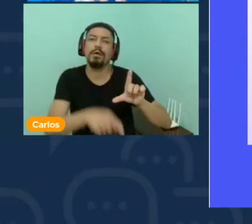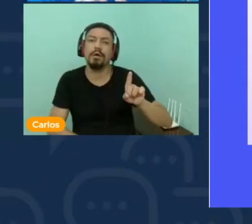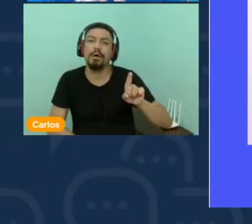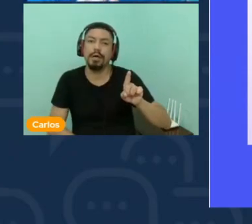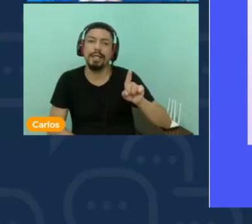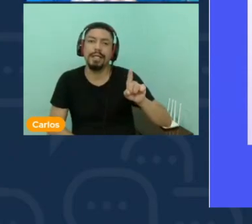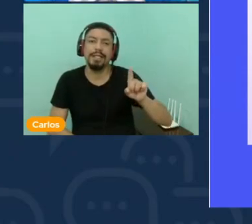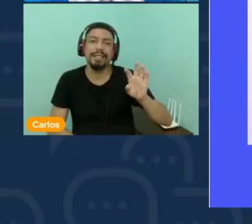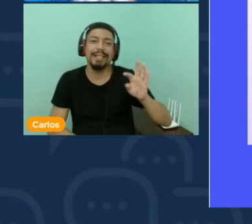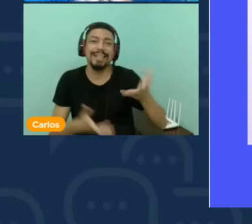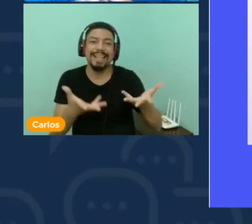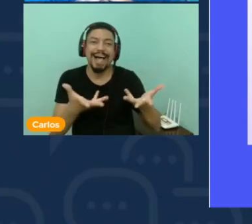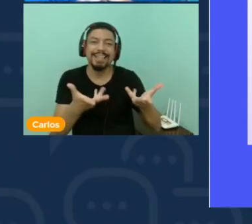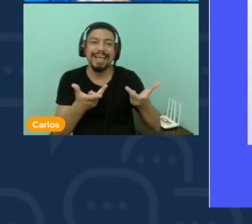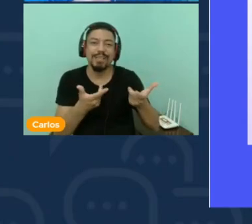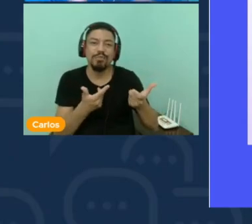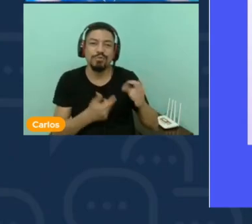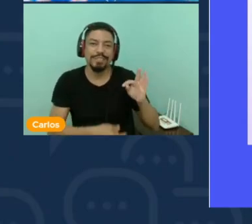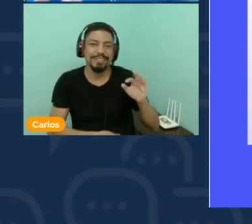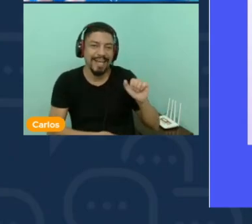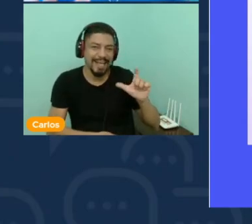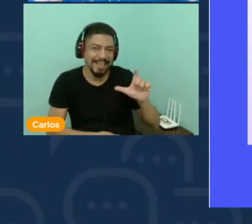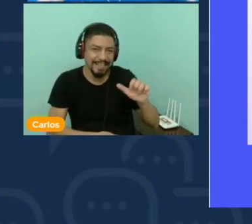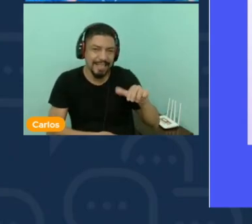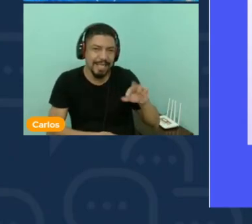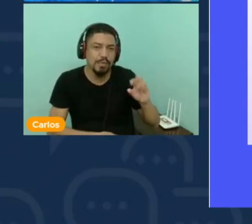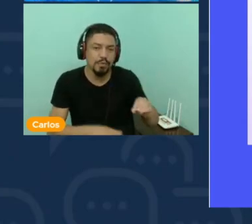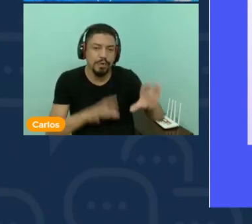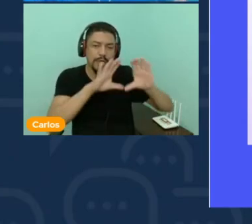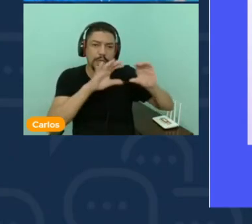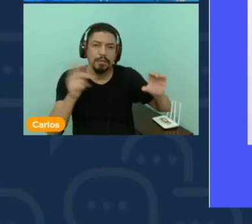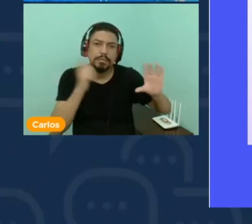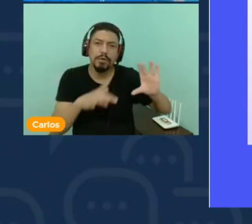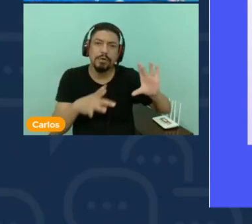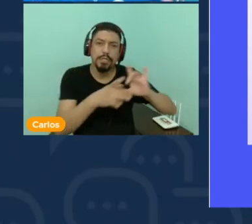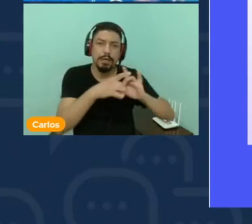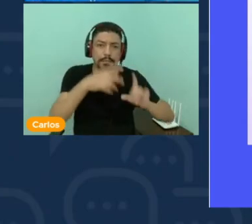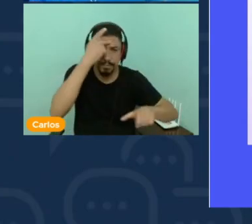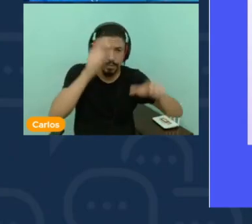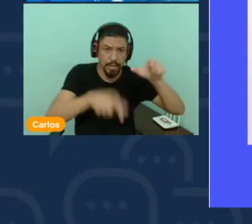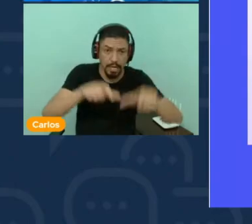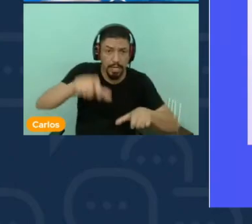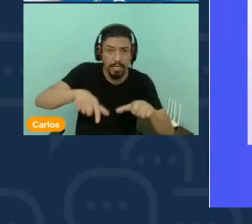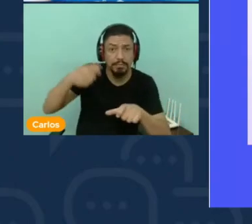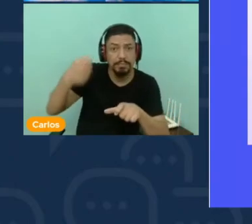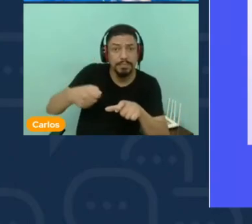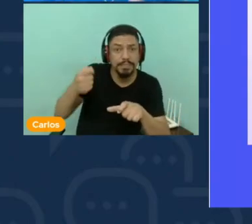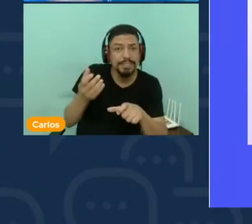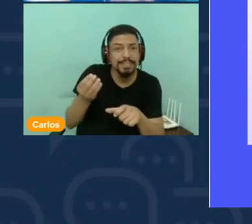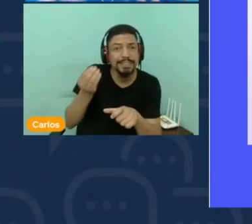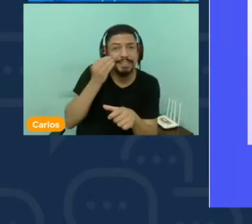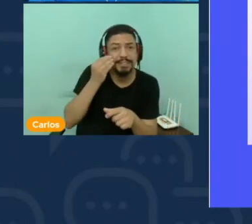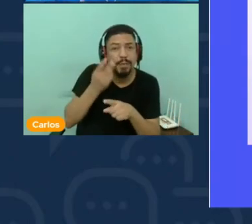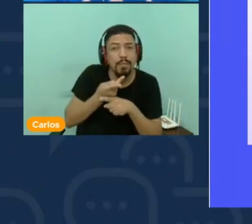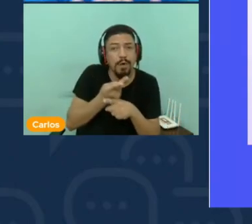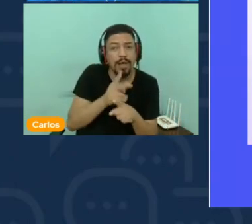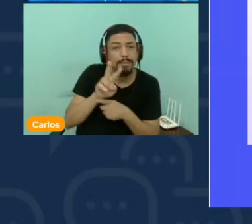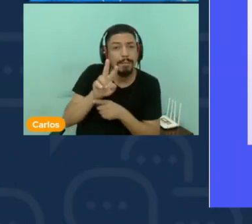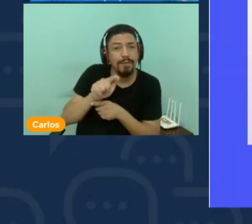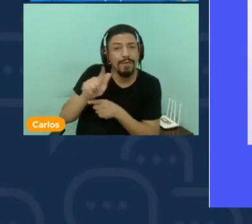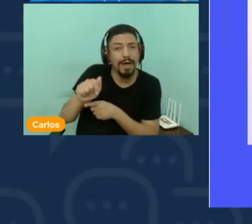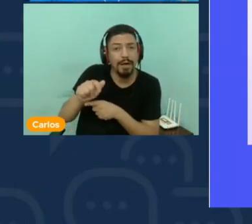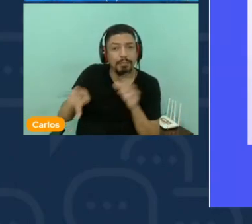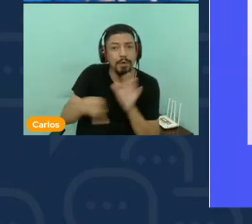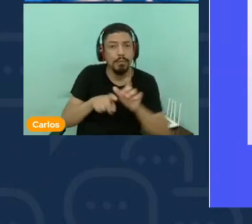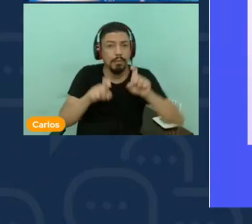Cloud Conecta, que foi criada para conectar pessoas que estão precisando, né, que estão atrás de vagas de computação